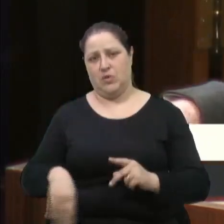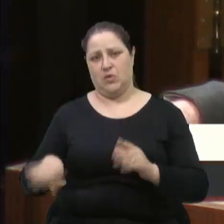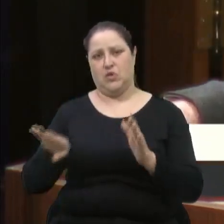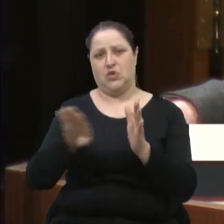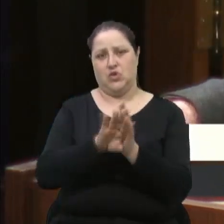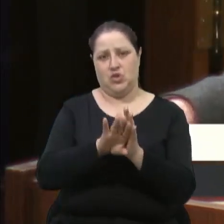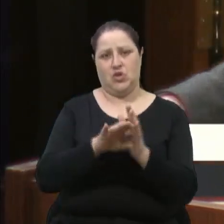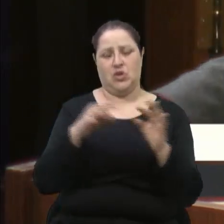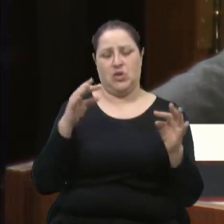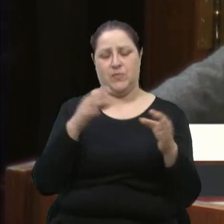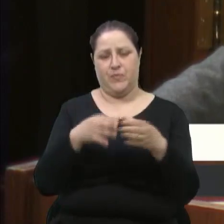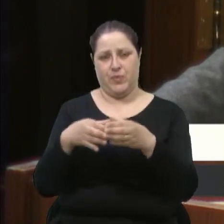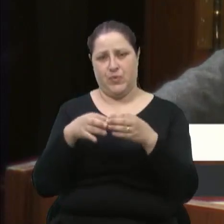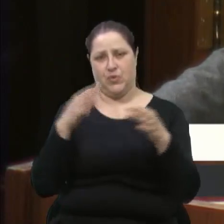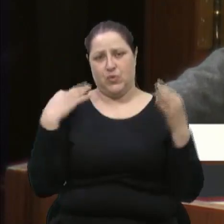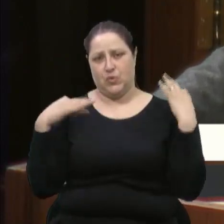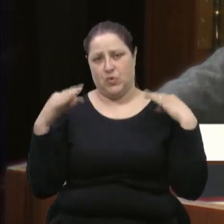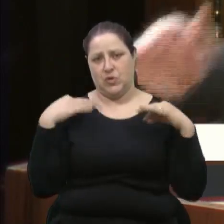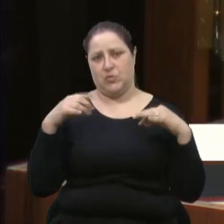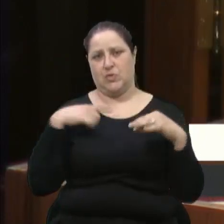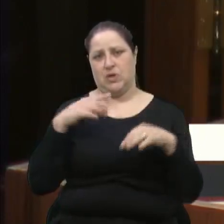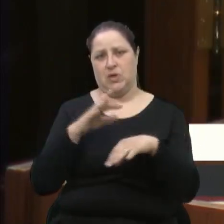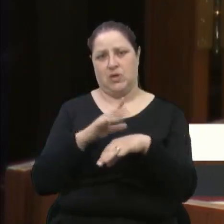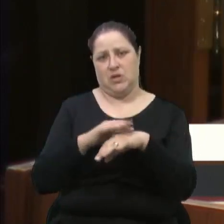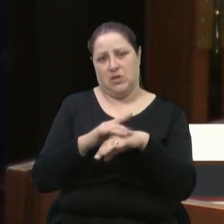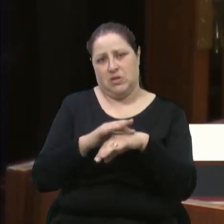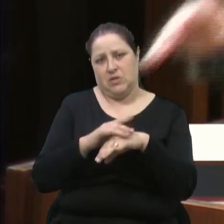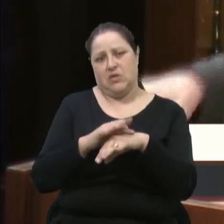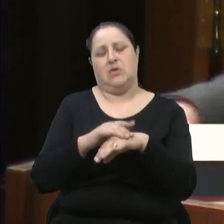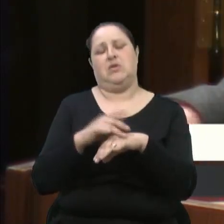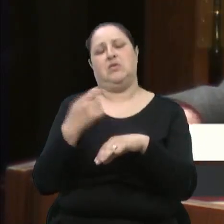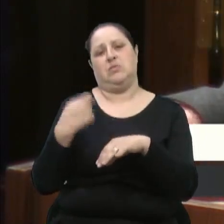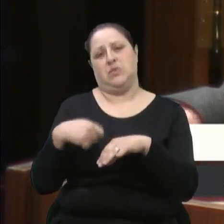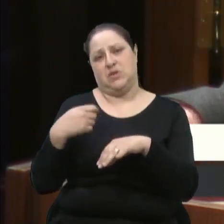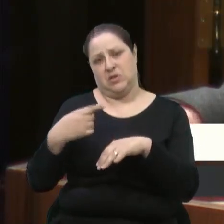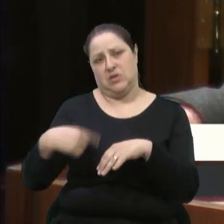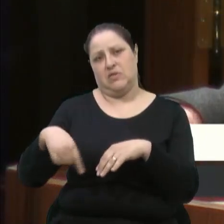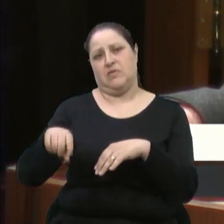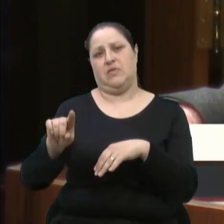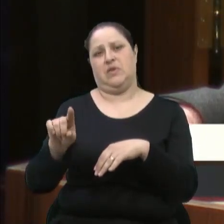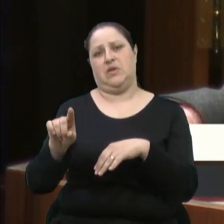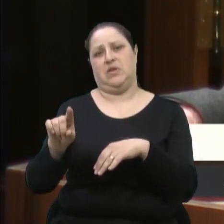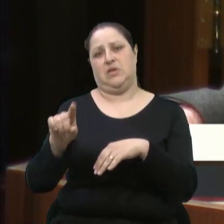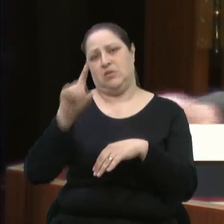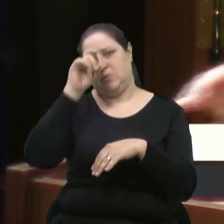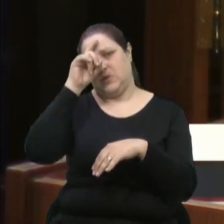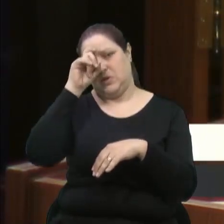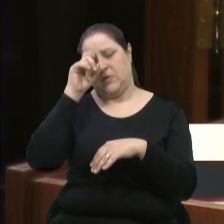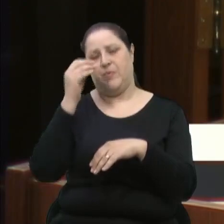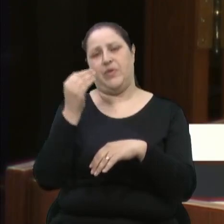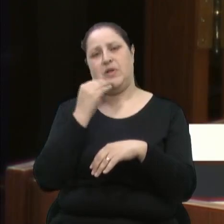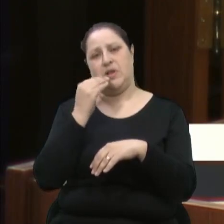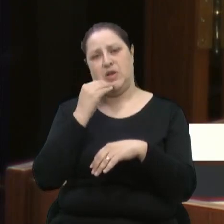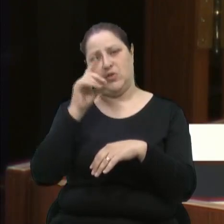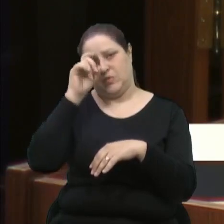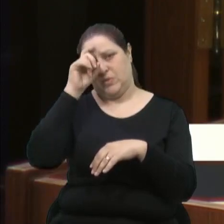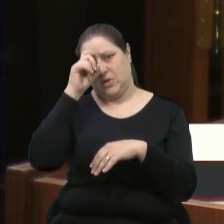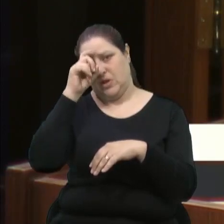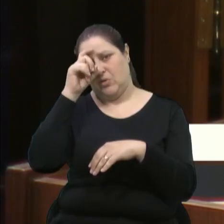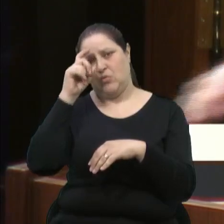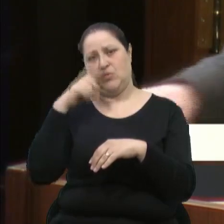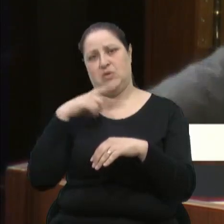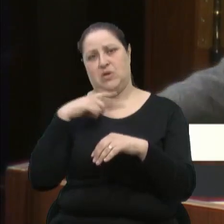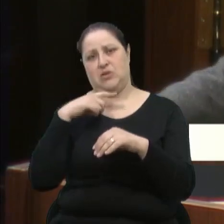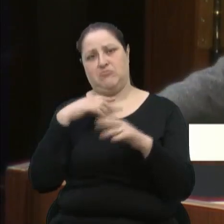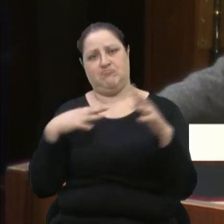saúde e não tem como ser atendido. É evidente que é um hospital de alto nível, mas que ratifico, importante